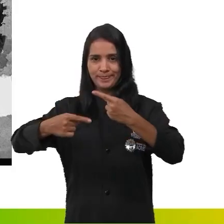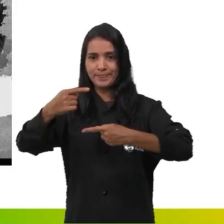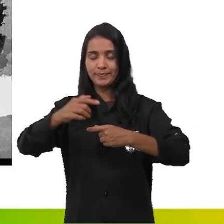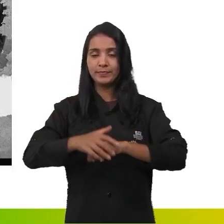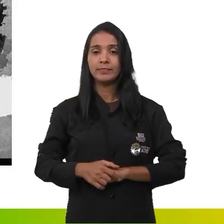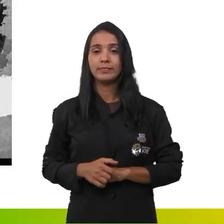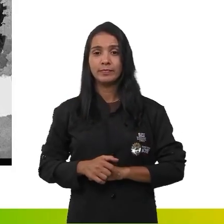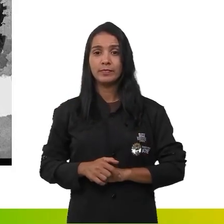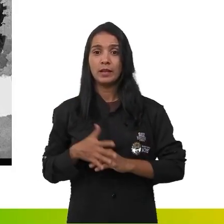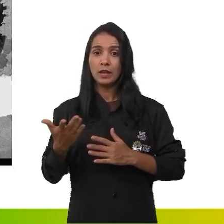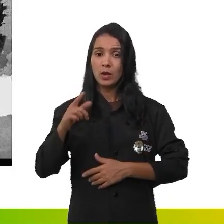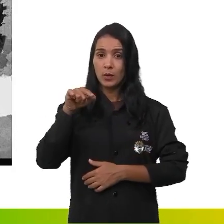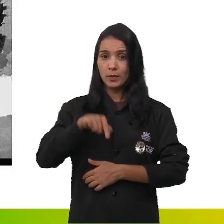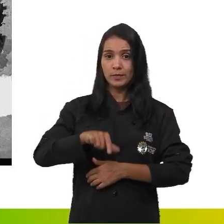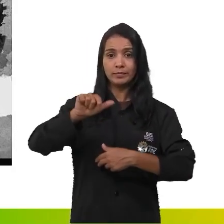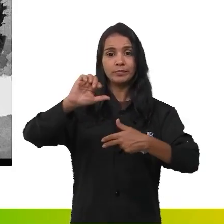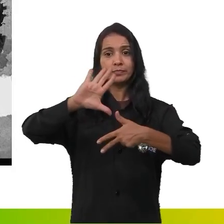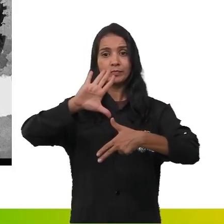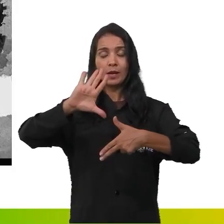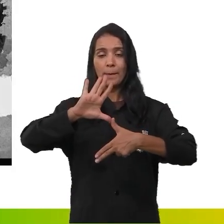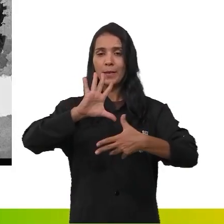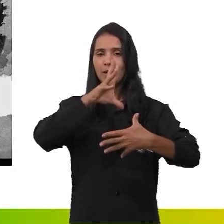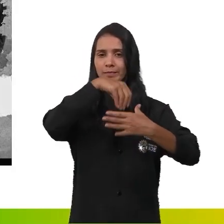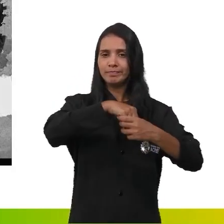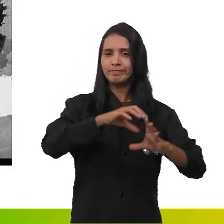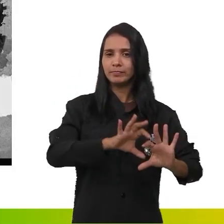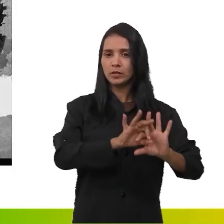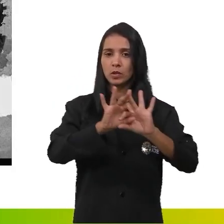América Latina, ocorre dentro desse contexto de